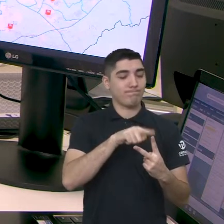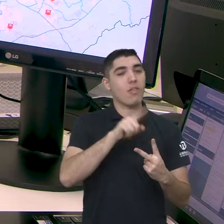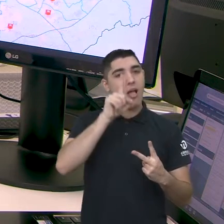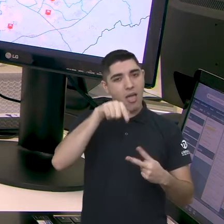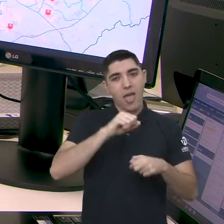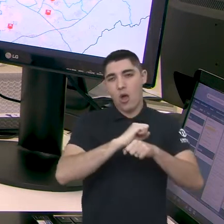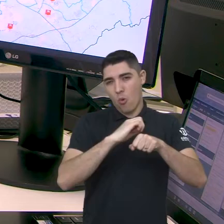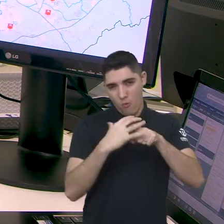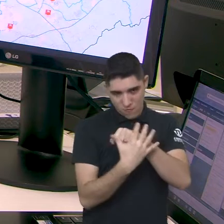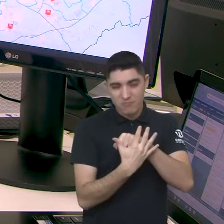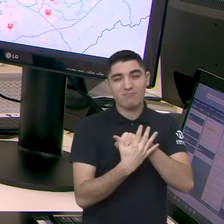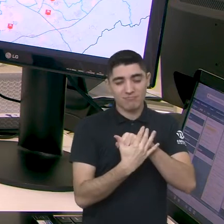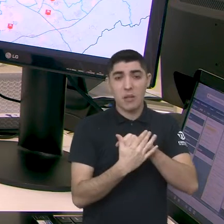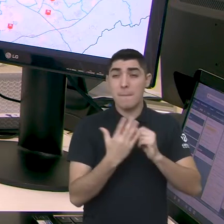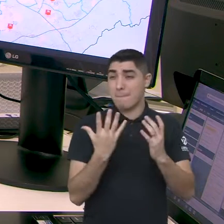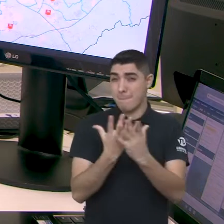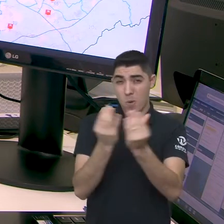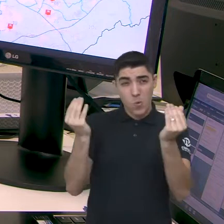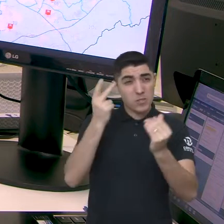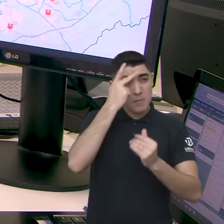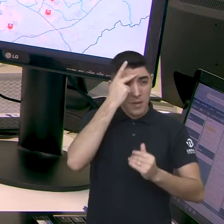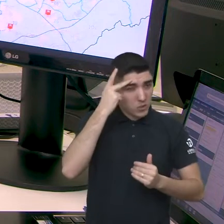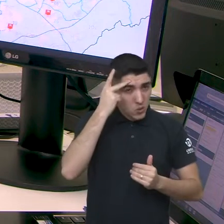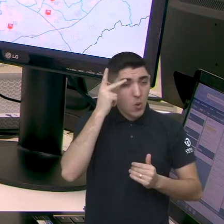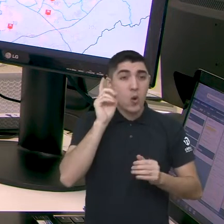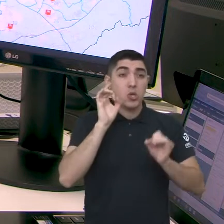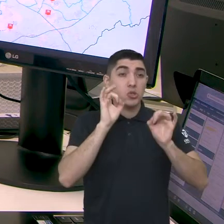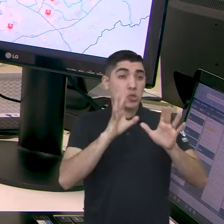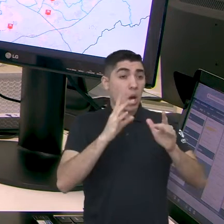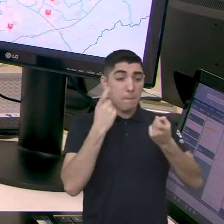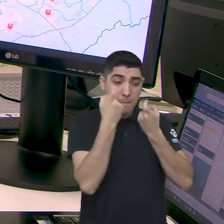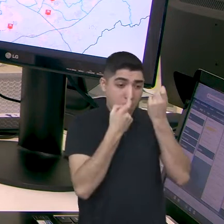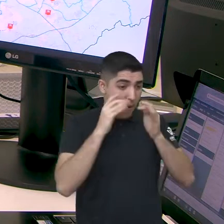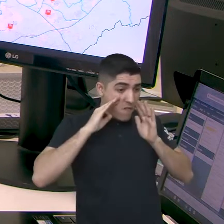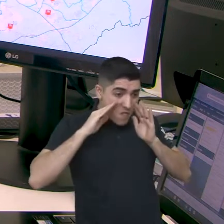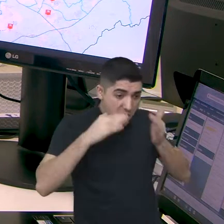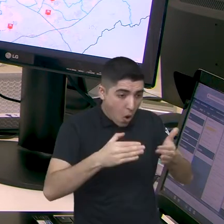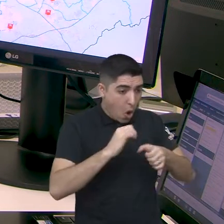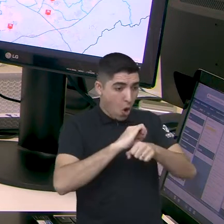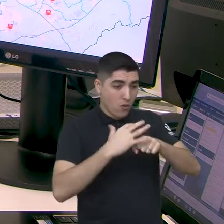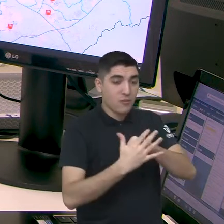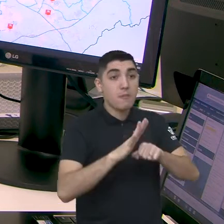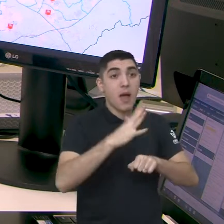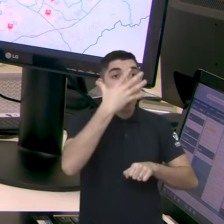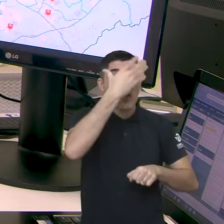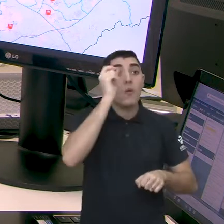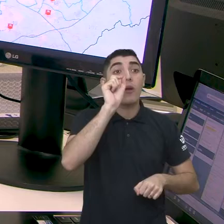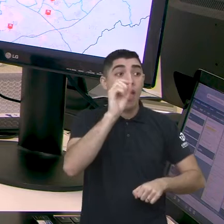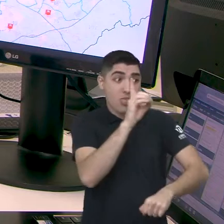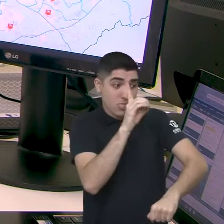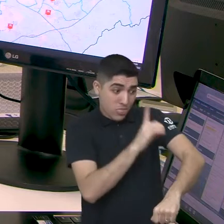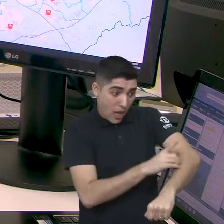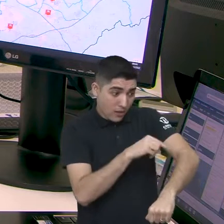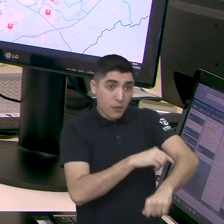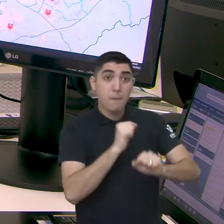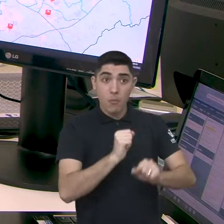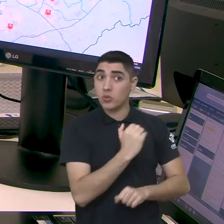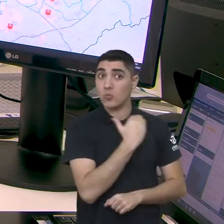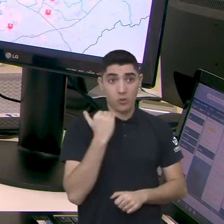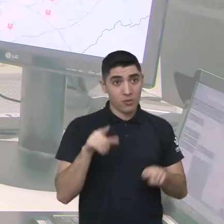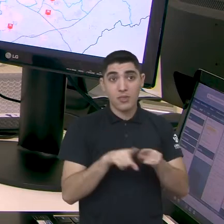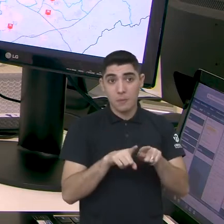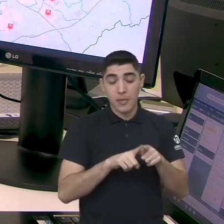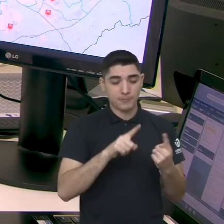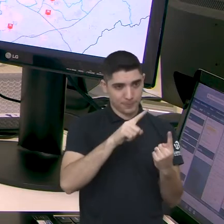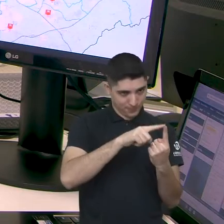Covid. Muitas pessoas deram atenção super necessária à Covid, mas esqueceram que dengue é uma doença que também pode